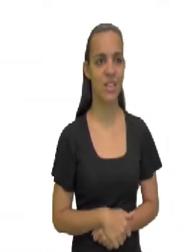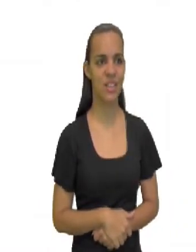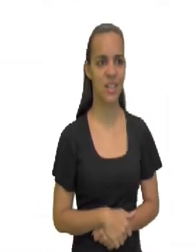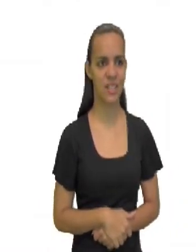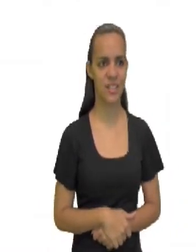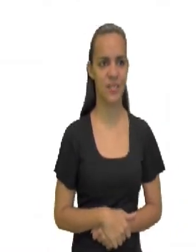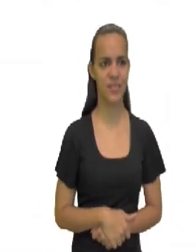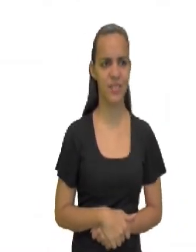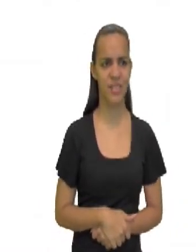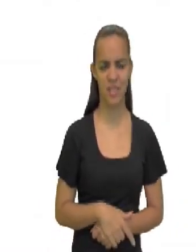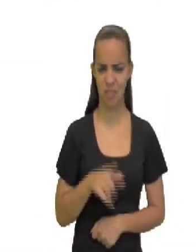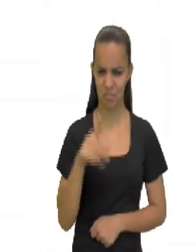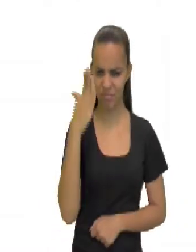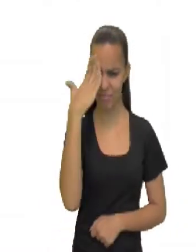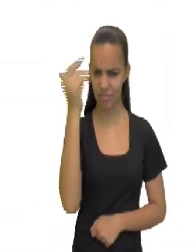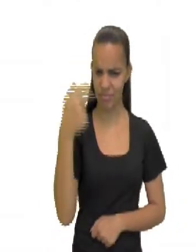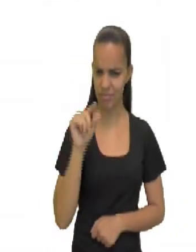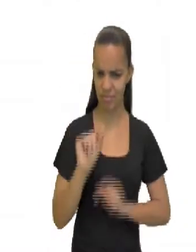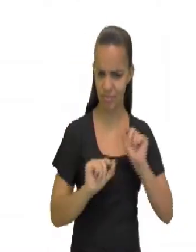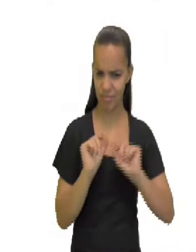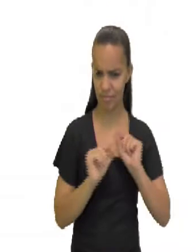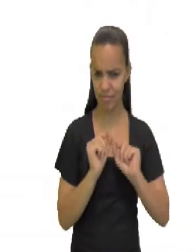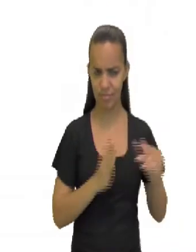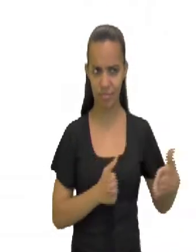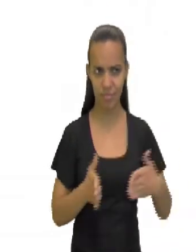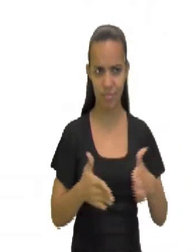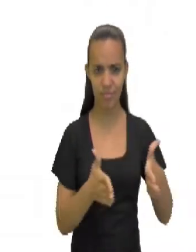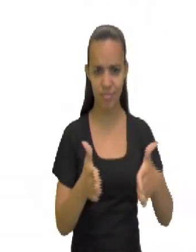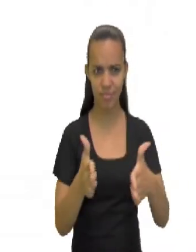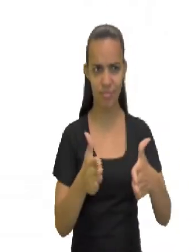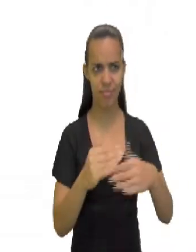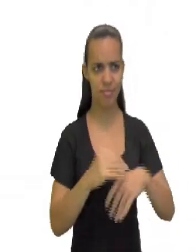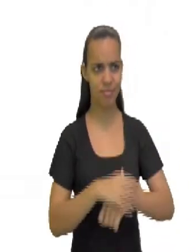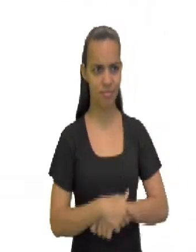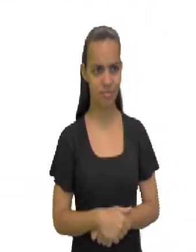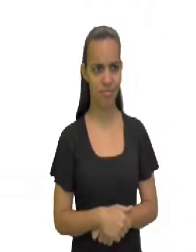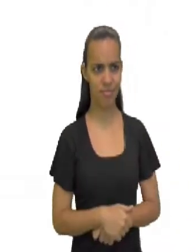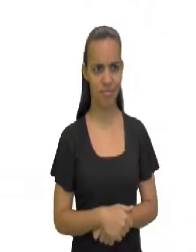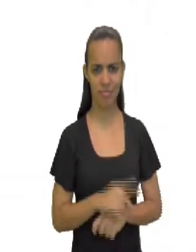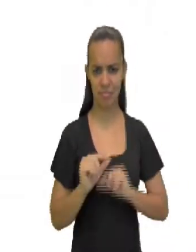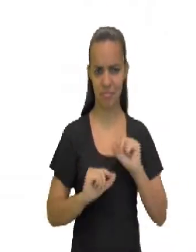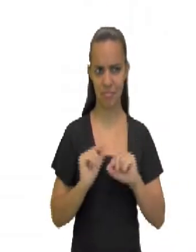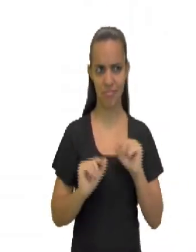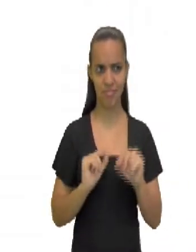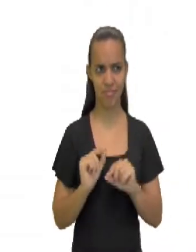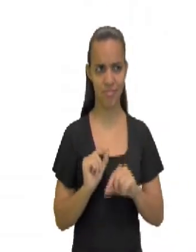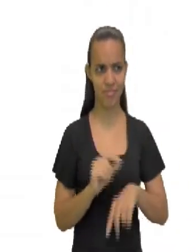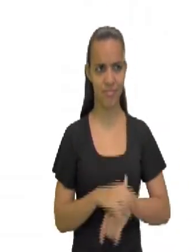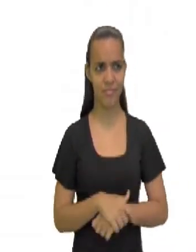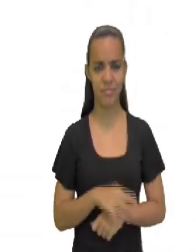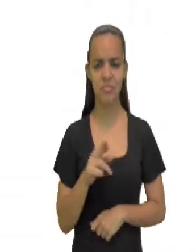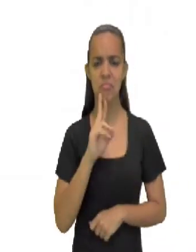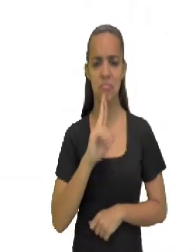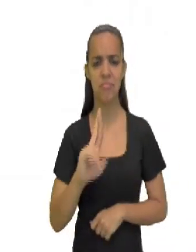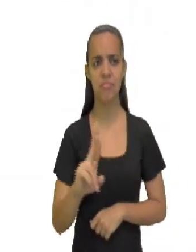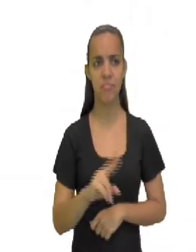Você sabe o que é um rio? Se eu te perguntar, o que é um rio? O que você vai me